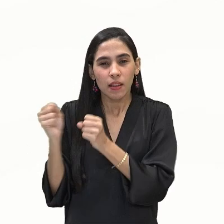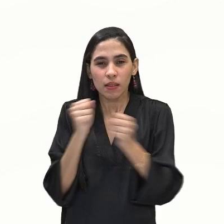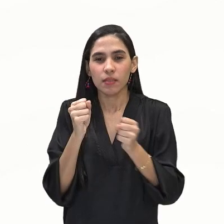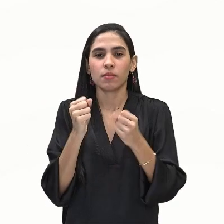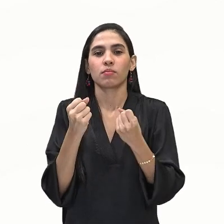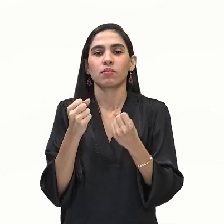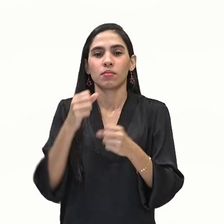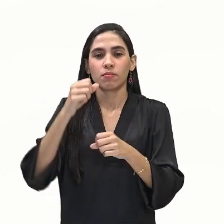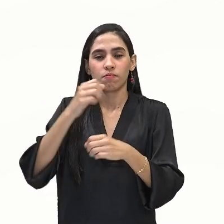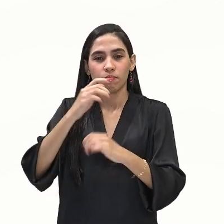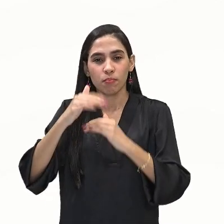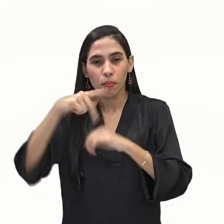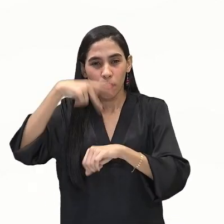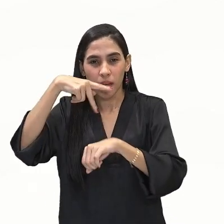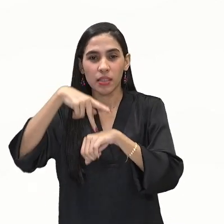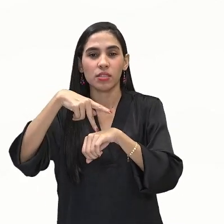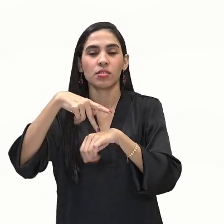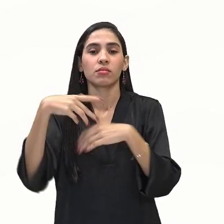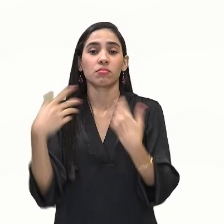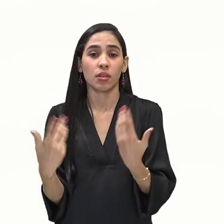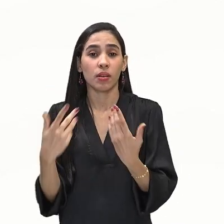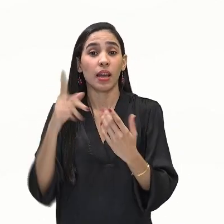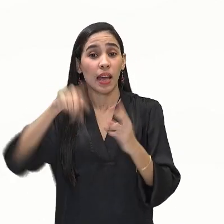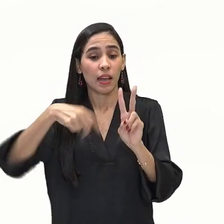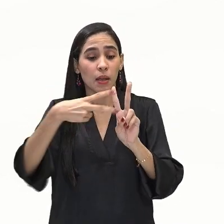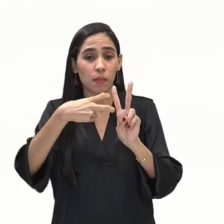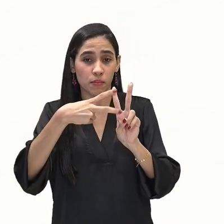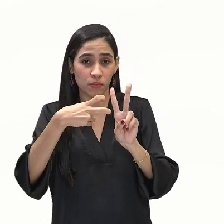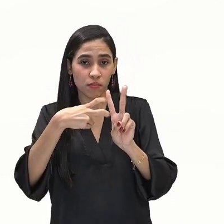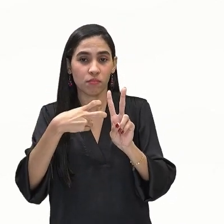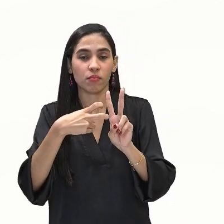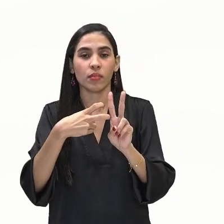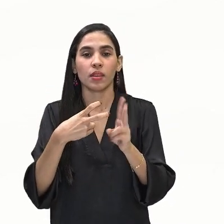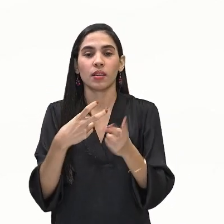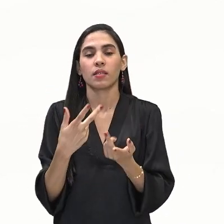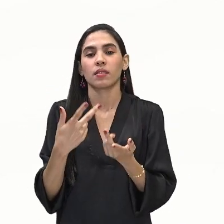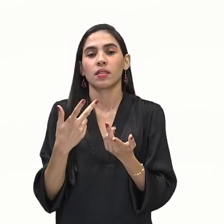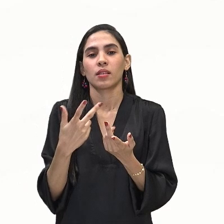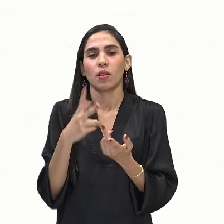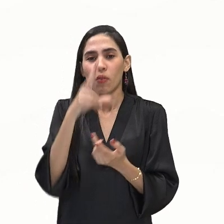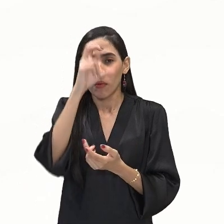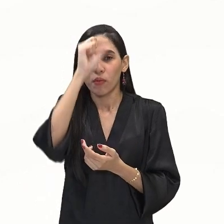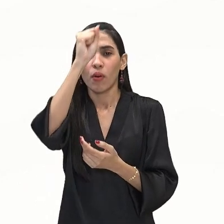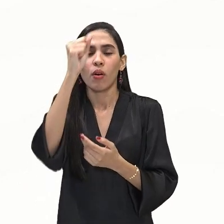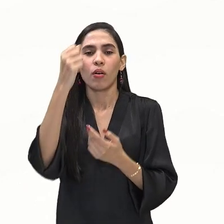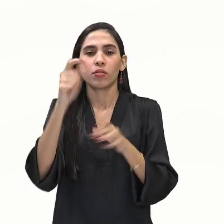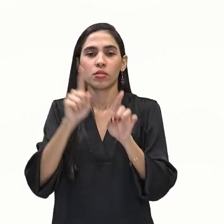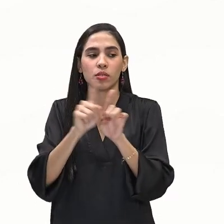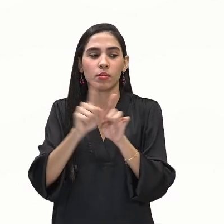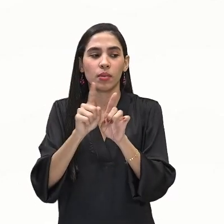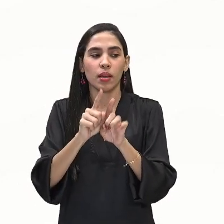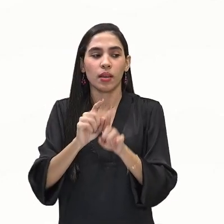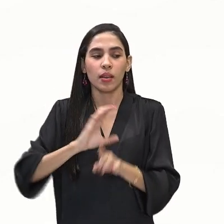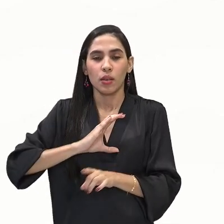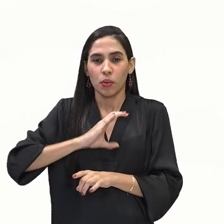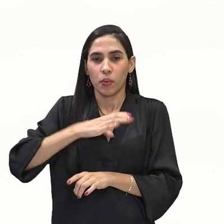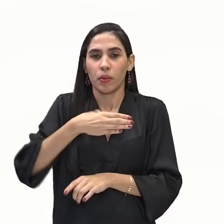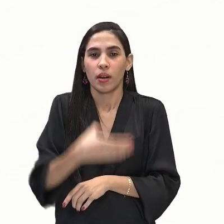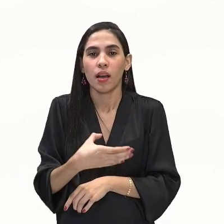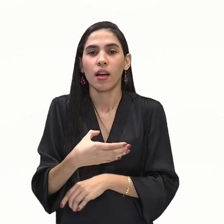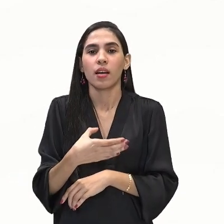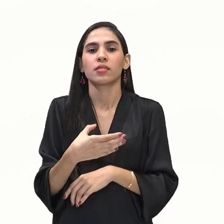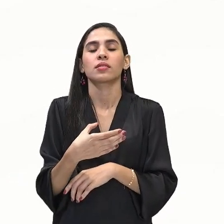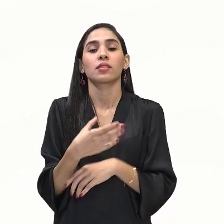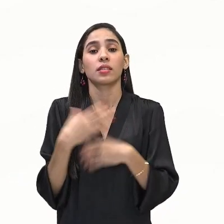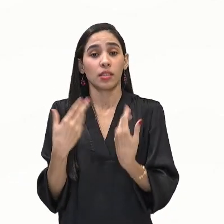os nossos indígenas, né, valentes e civilizados, né? Ali o romantismo